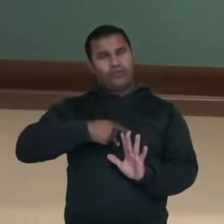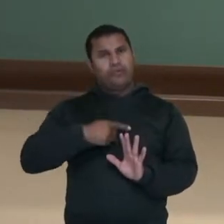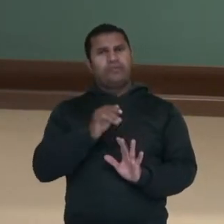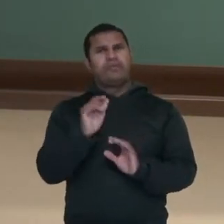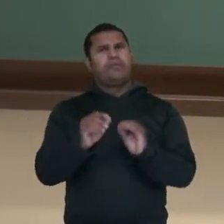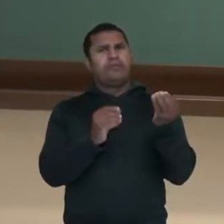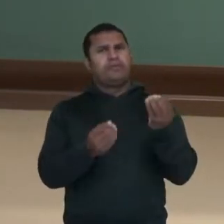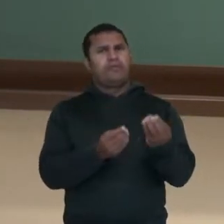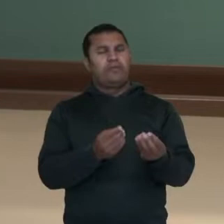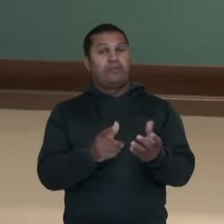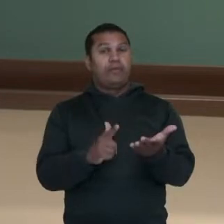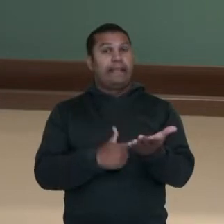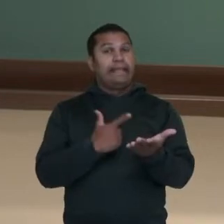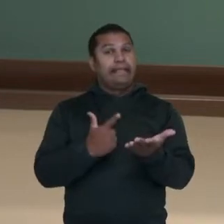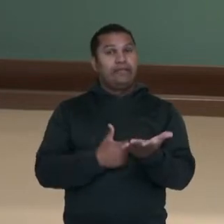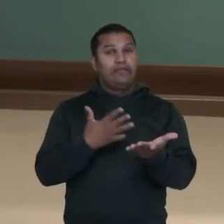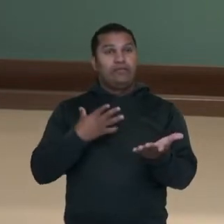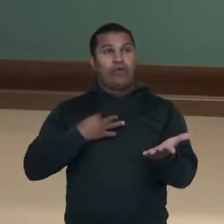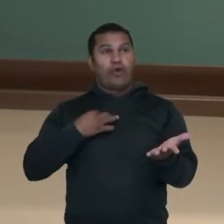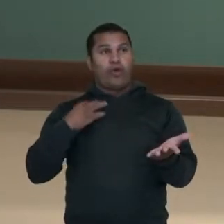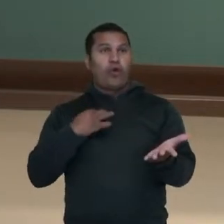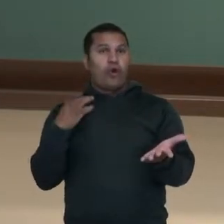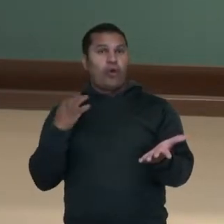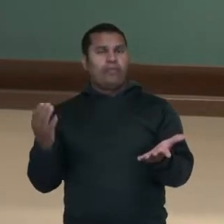financeiro? Vamos lá.